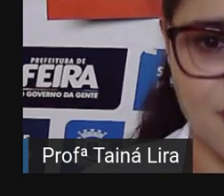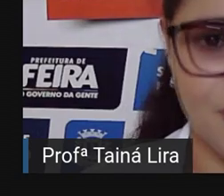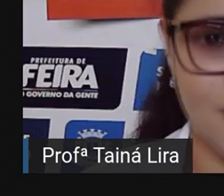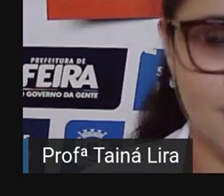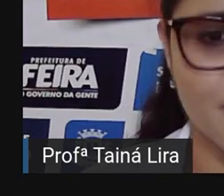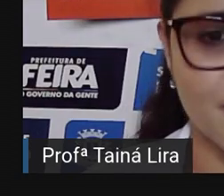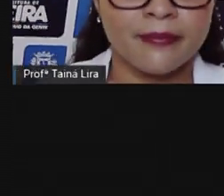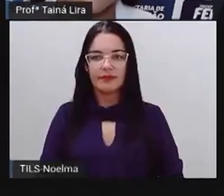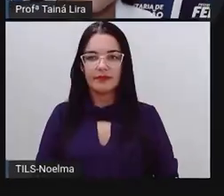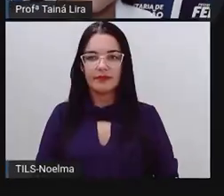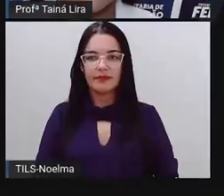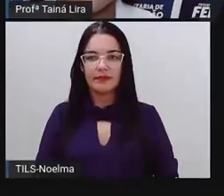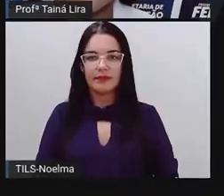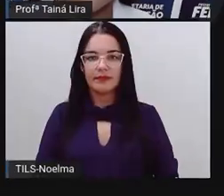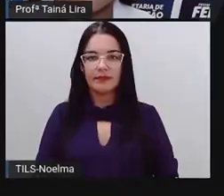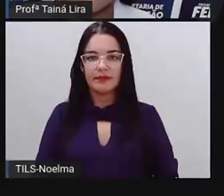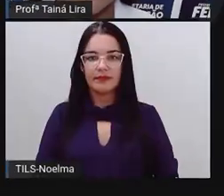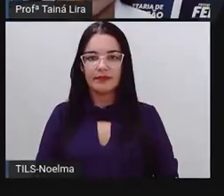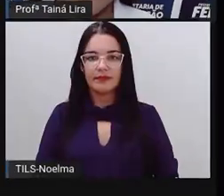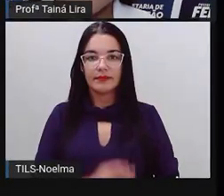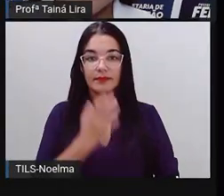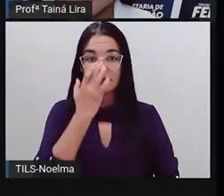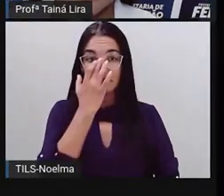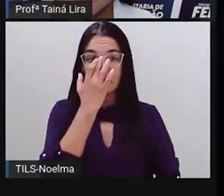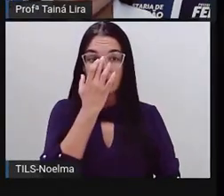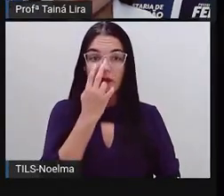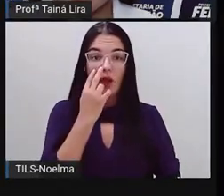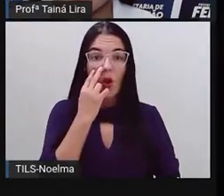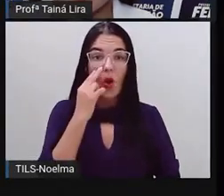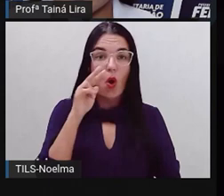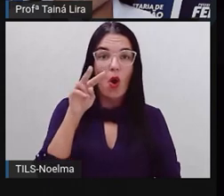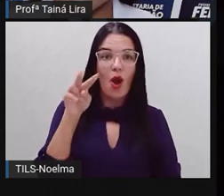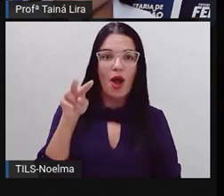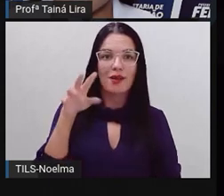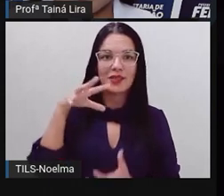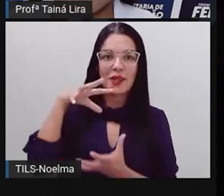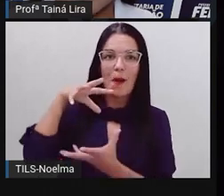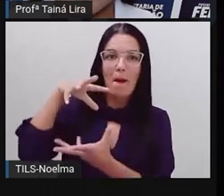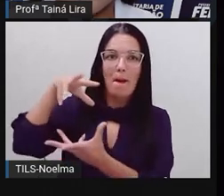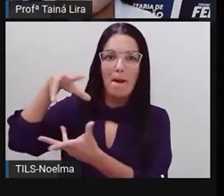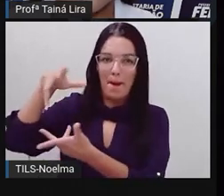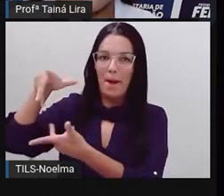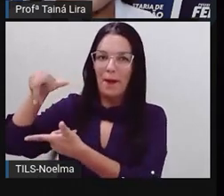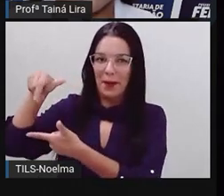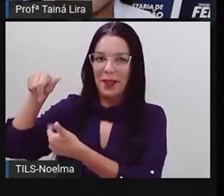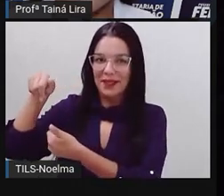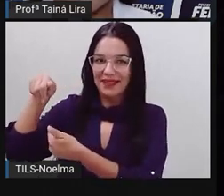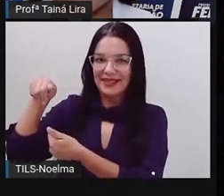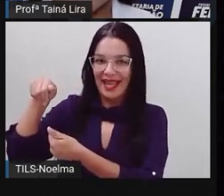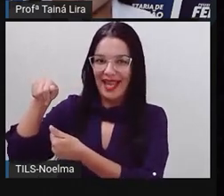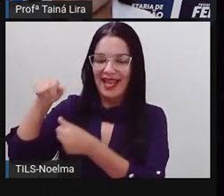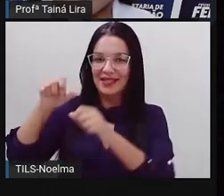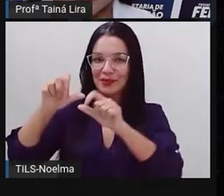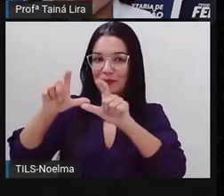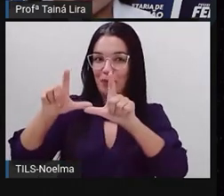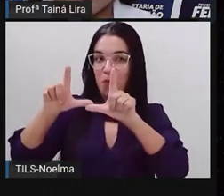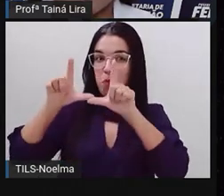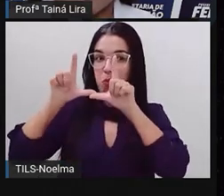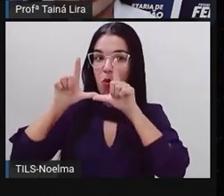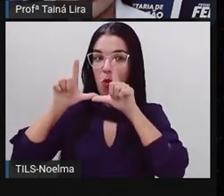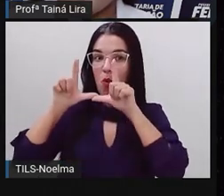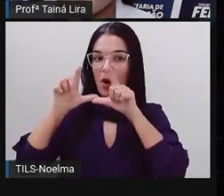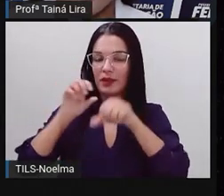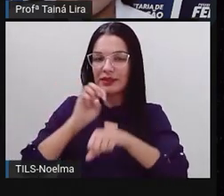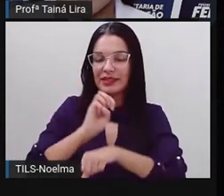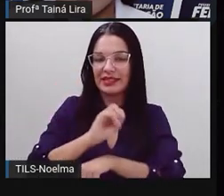vocês bom Então olha lá é a gente vai abrir aqui o Google antes para a